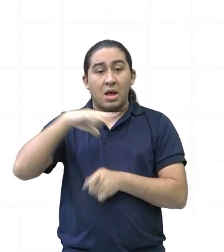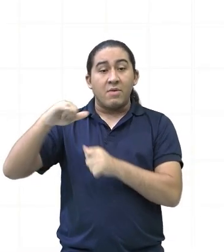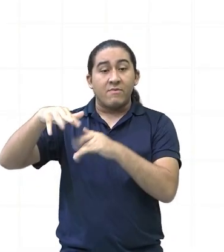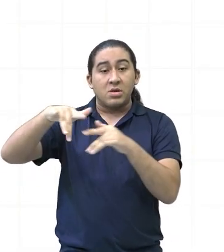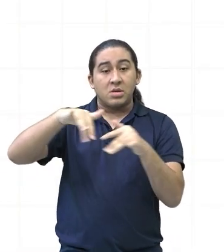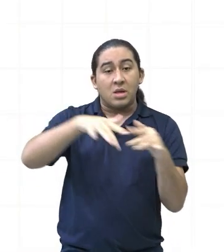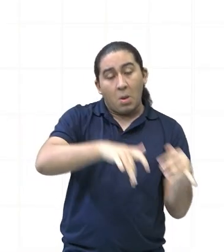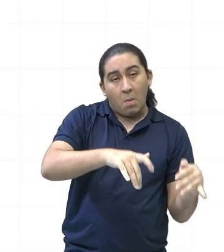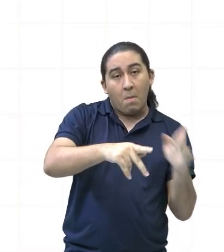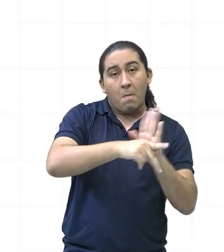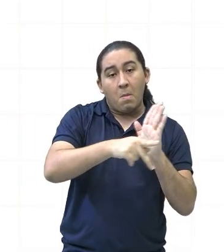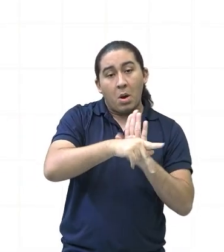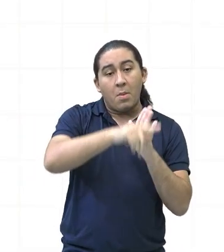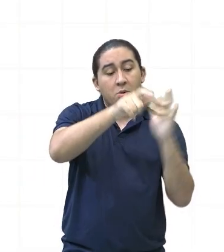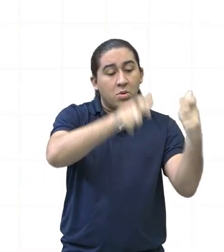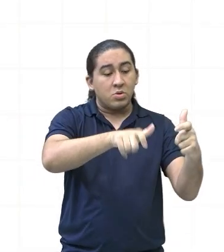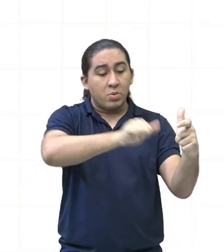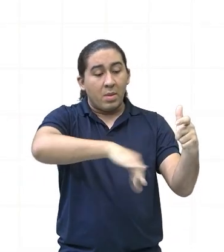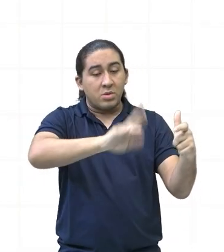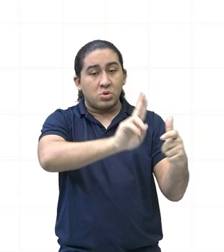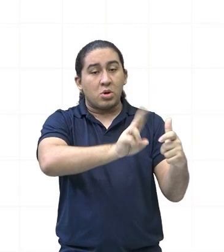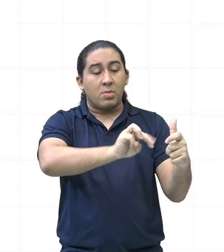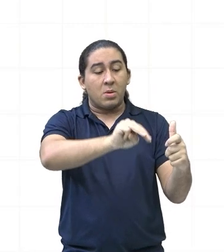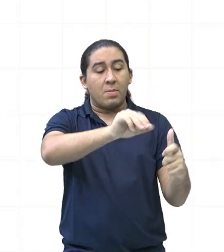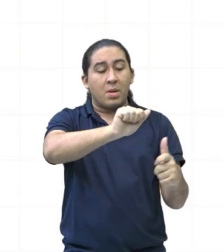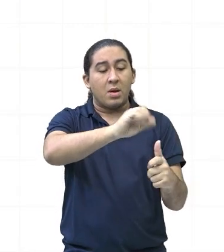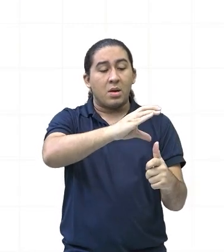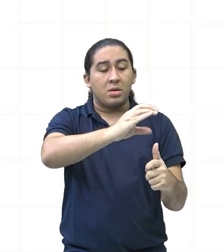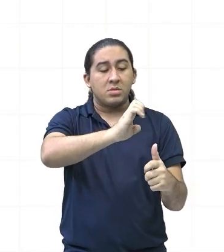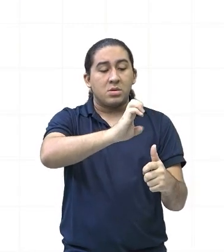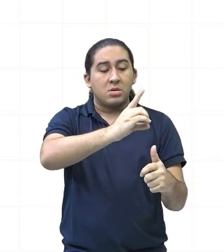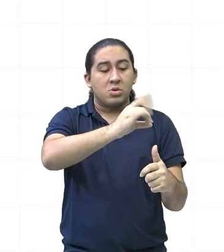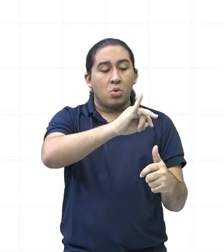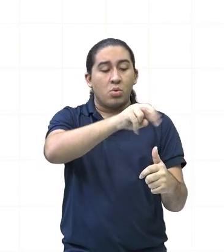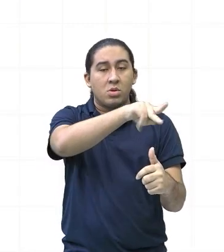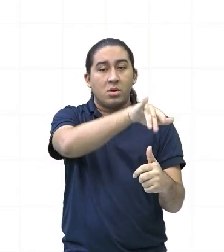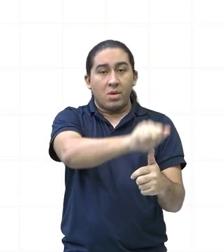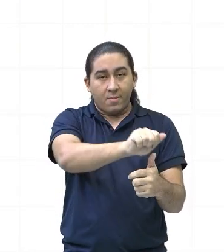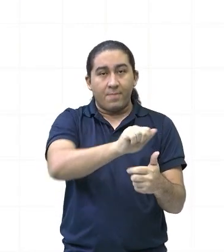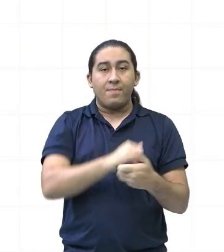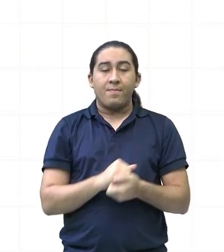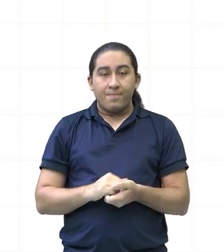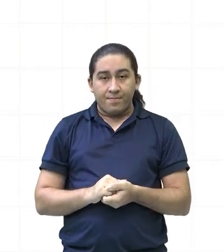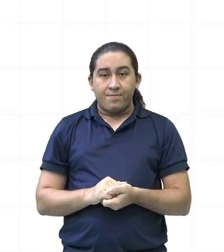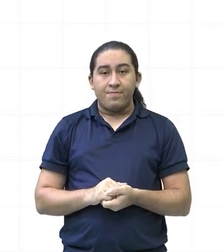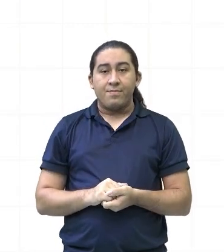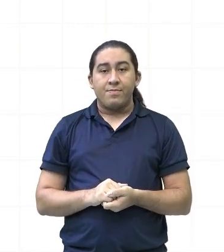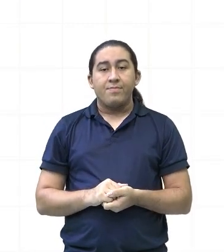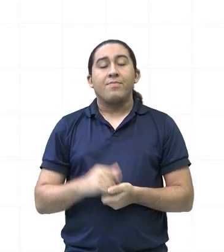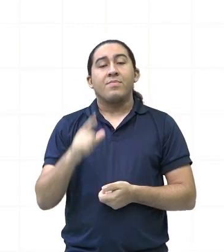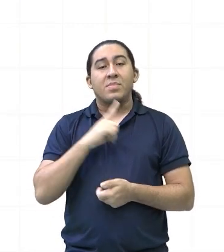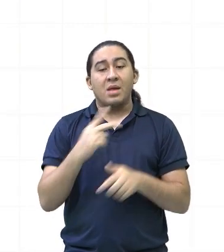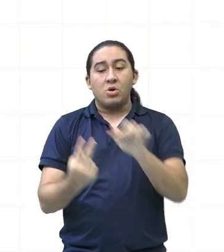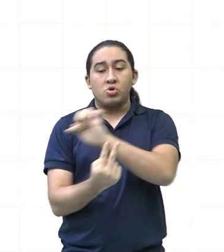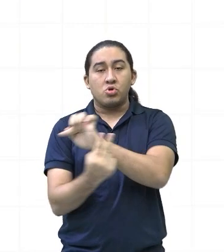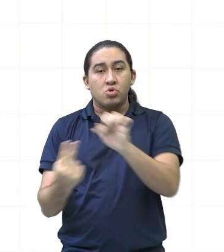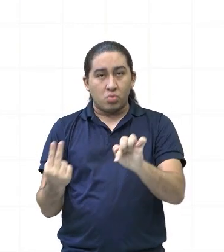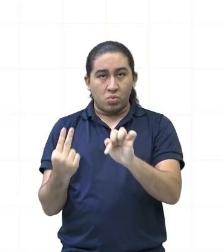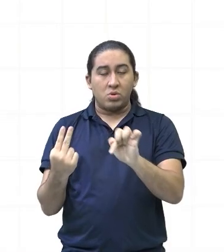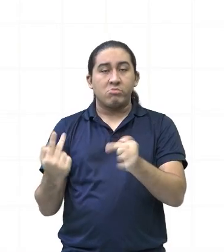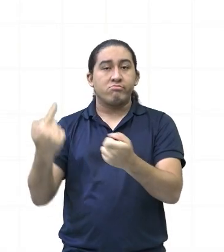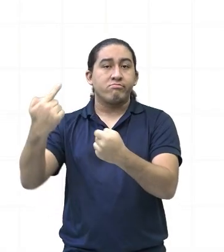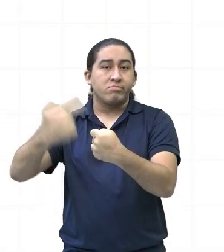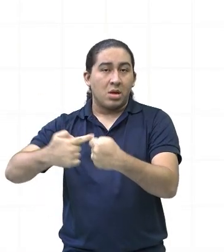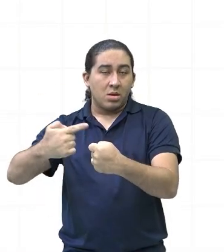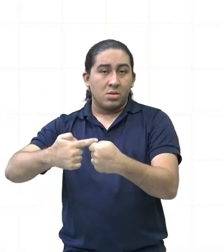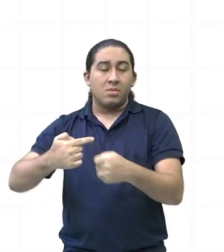tá? Então, Erato é o sexto livro e temos duas grandes cidades-estados aí, não é mesmo? Esparta e Atenas, né? E